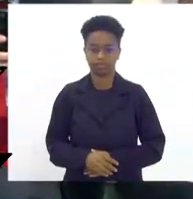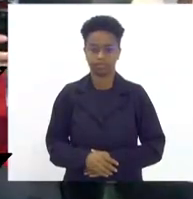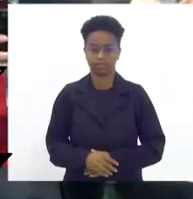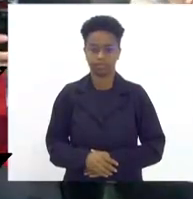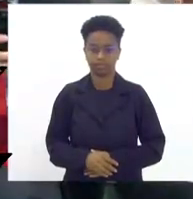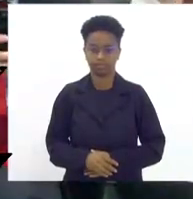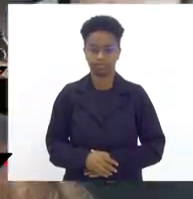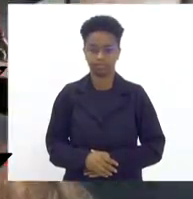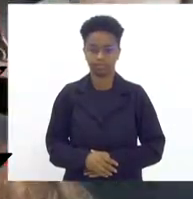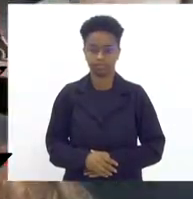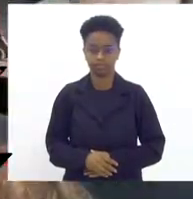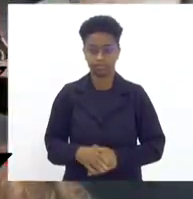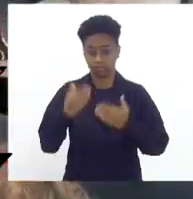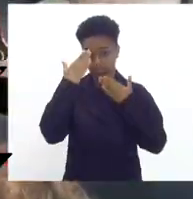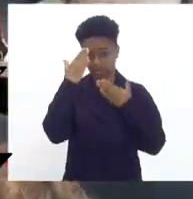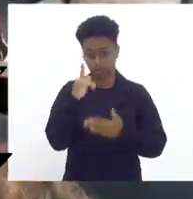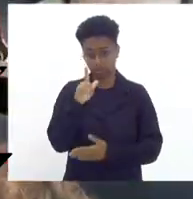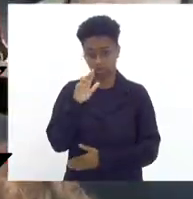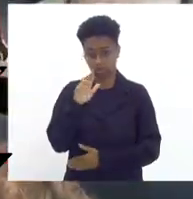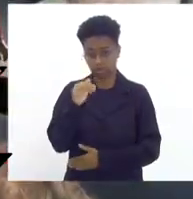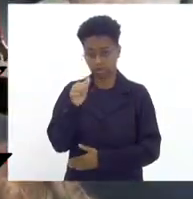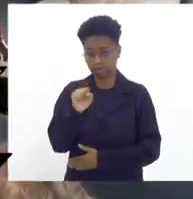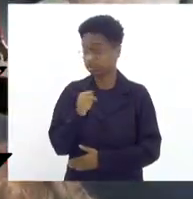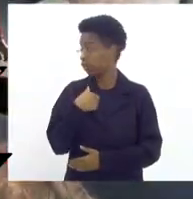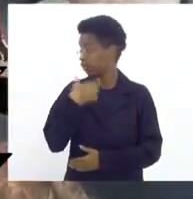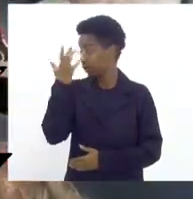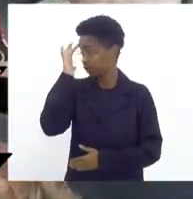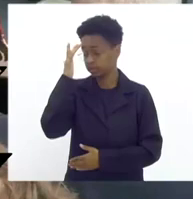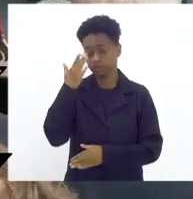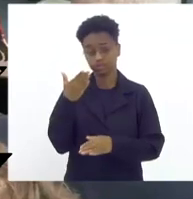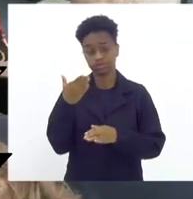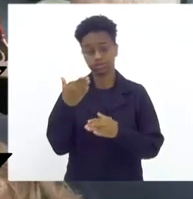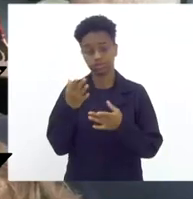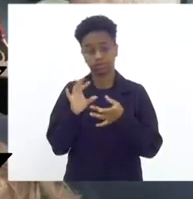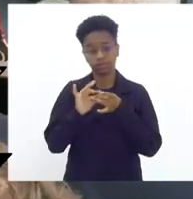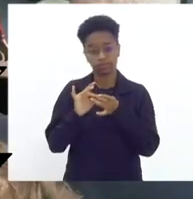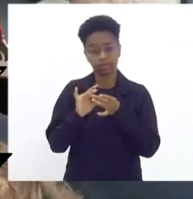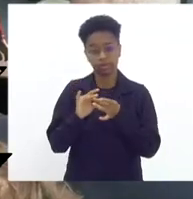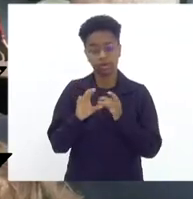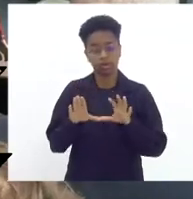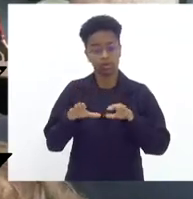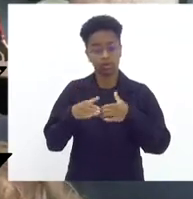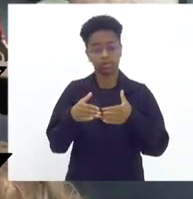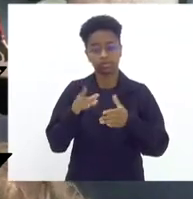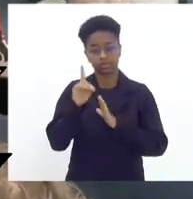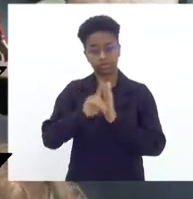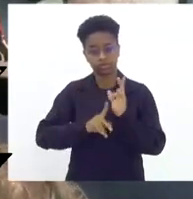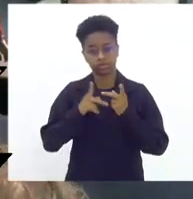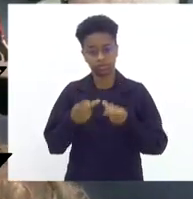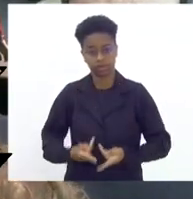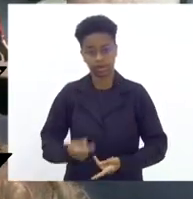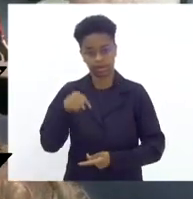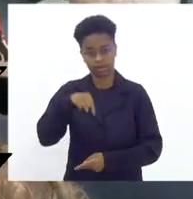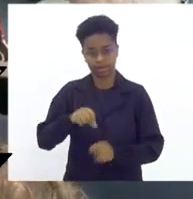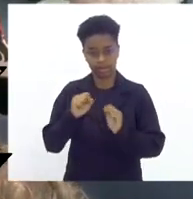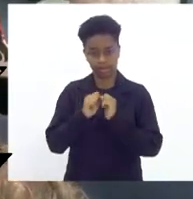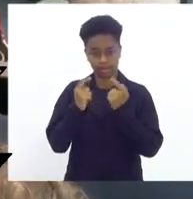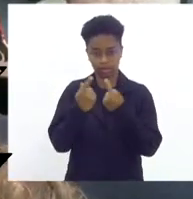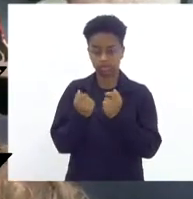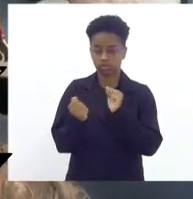obrigado Lucas eu acho que a parceria que a comissão de direitos humanos da alerj vem promovendo qual OAB